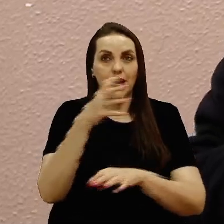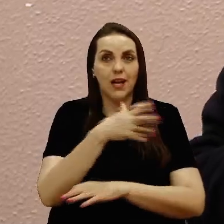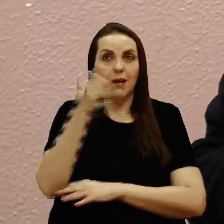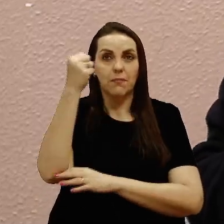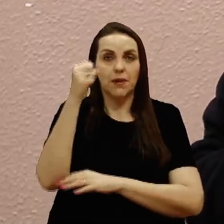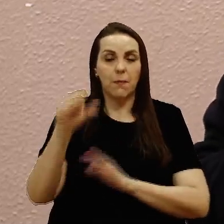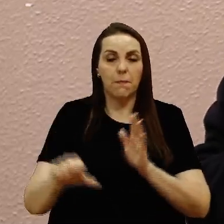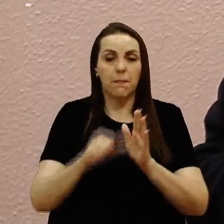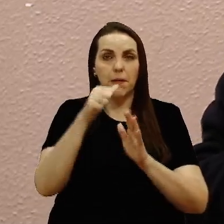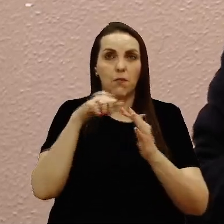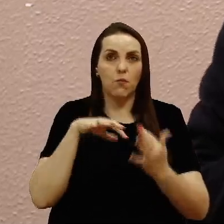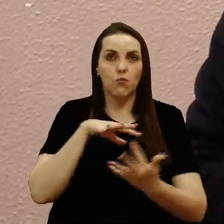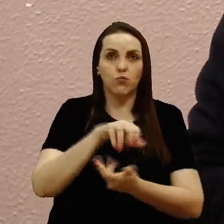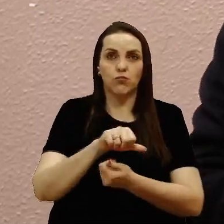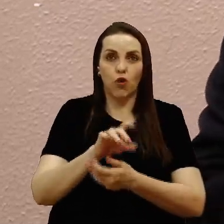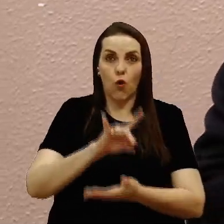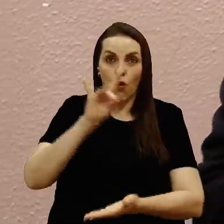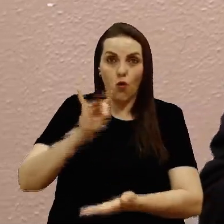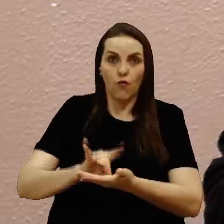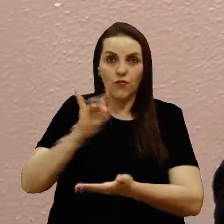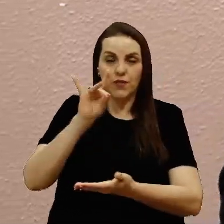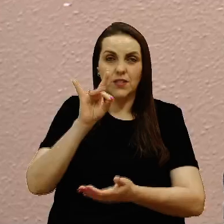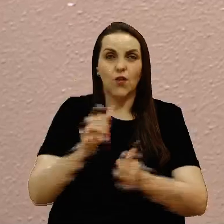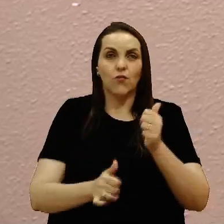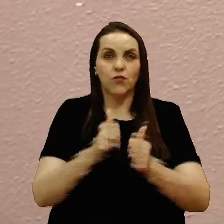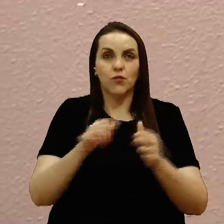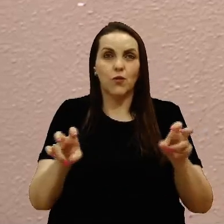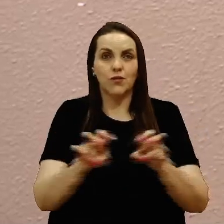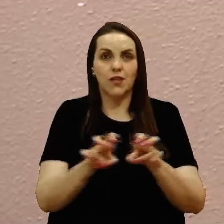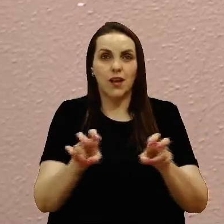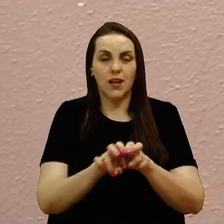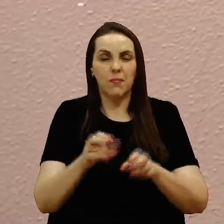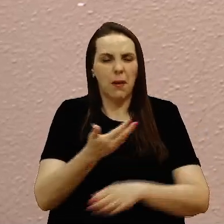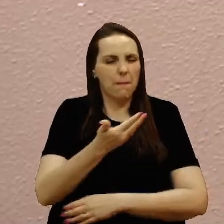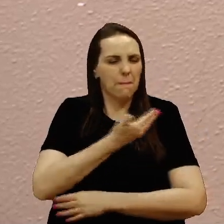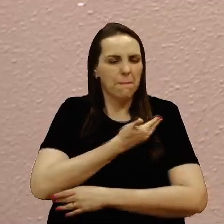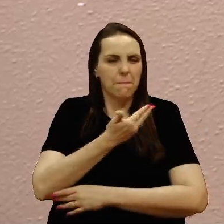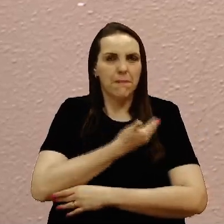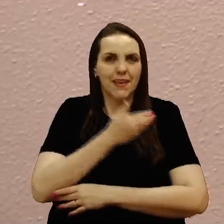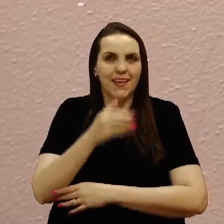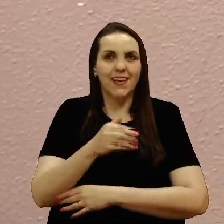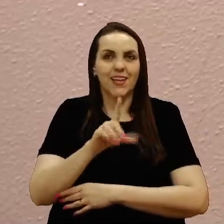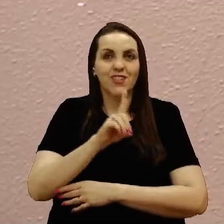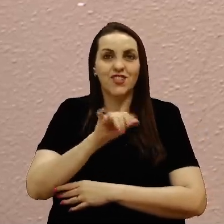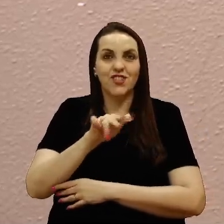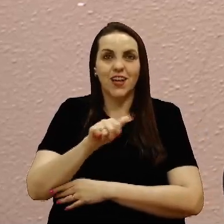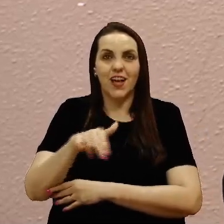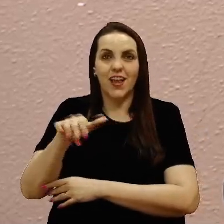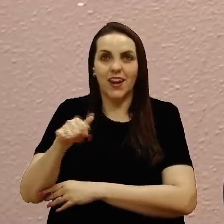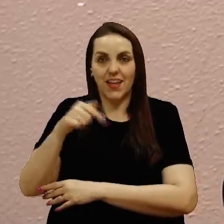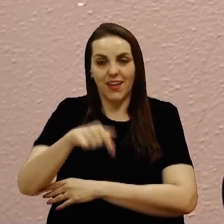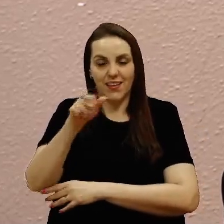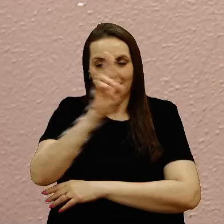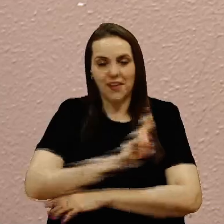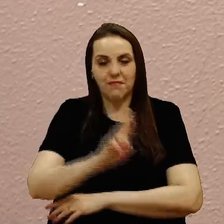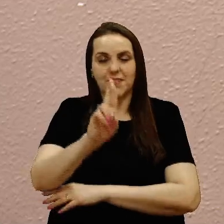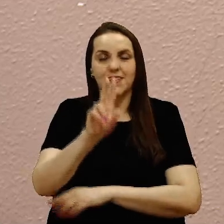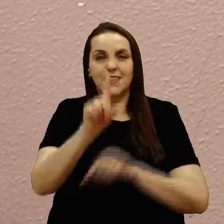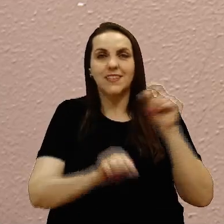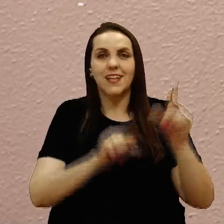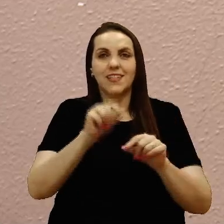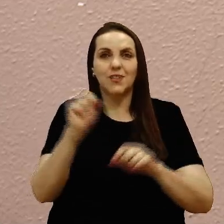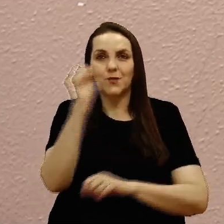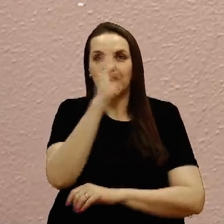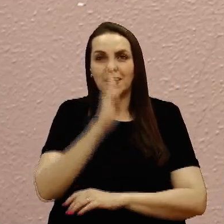Oficial de Futsal Feminino, Minha querida amiga Diana Santos, aqui de Caxias, estava nos representando na Seleção Brasileira e podemos trazer esse título